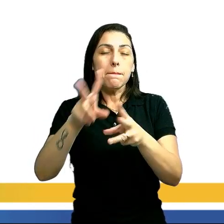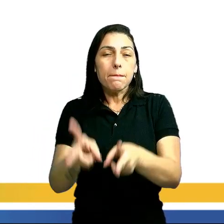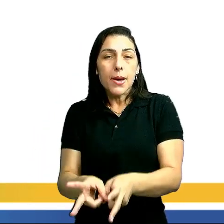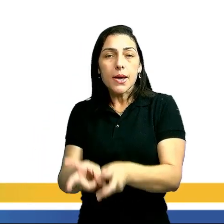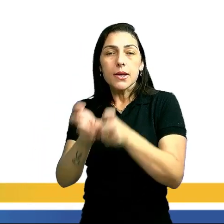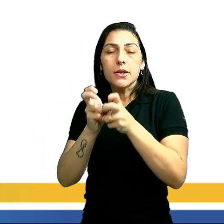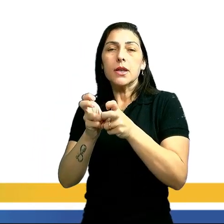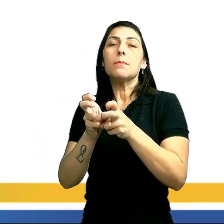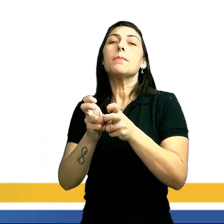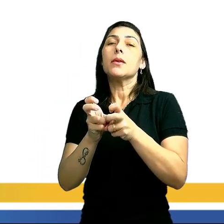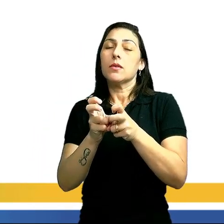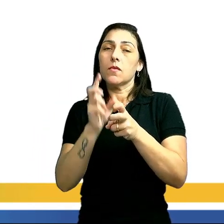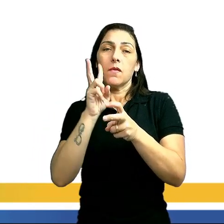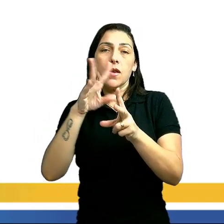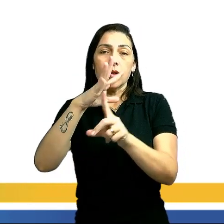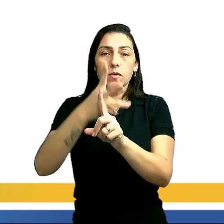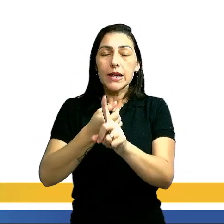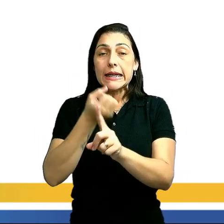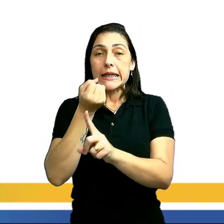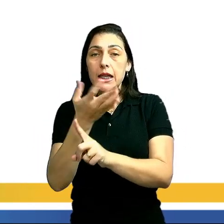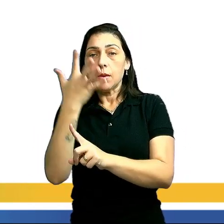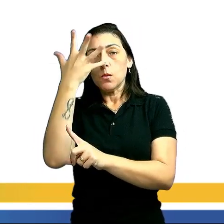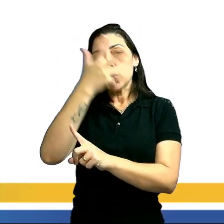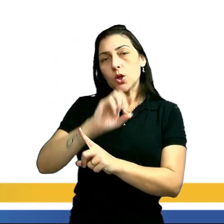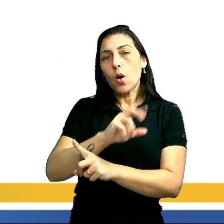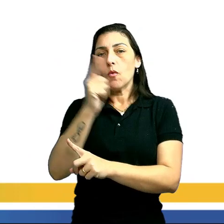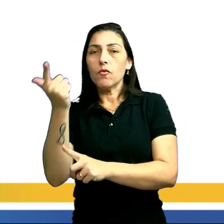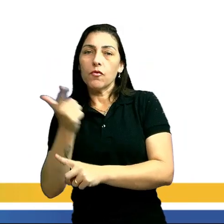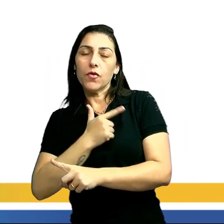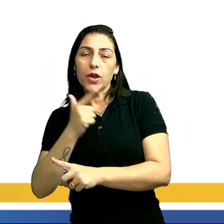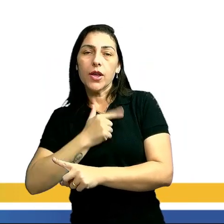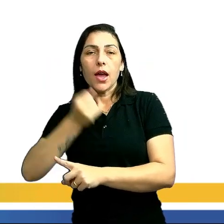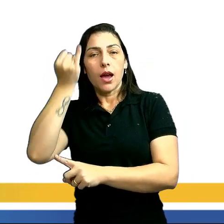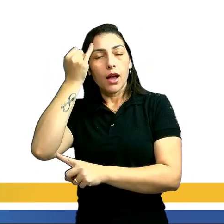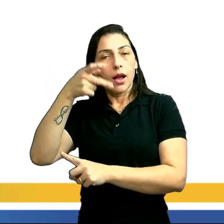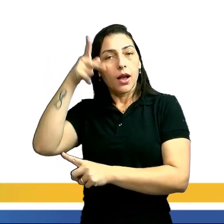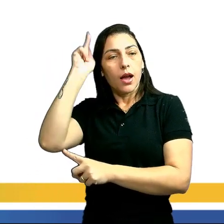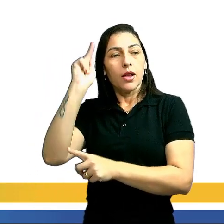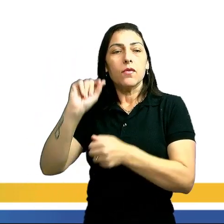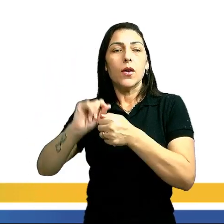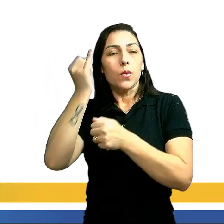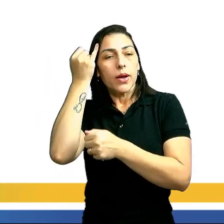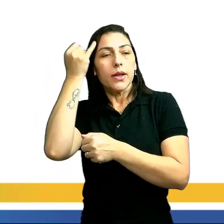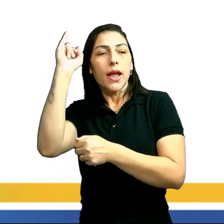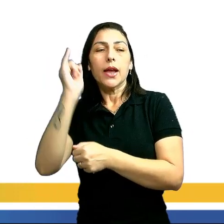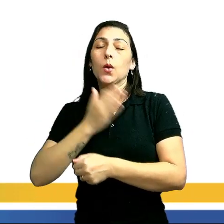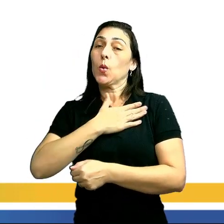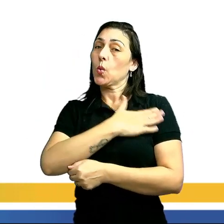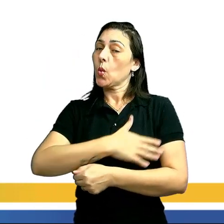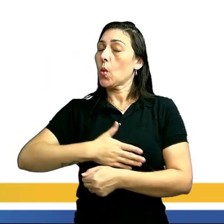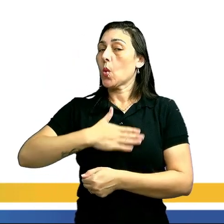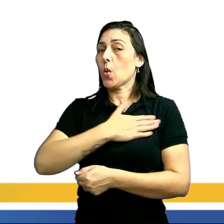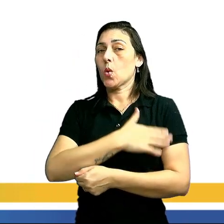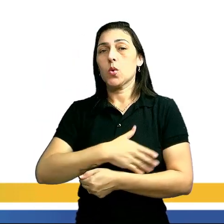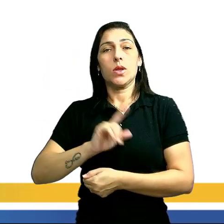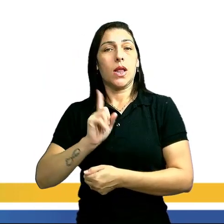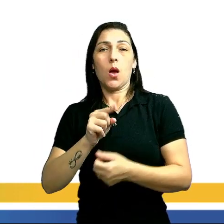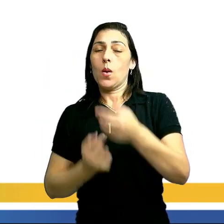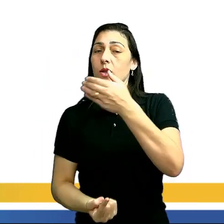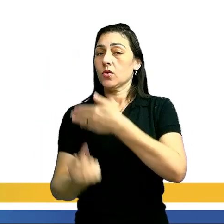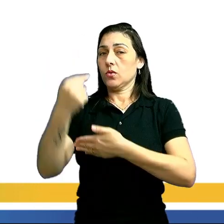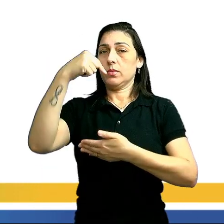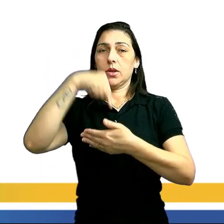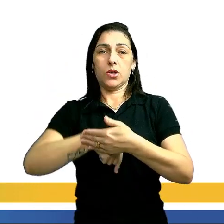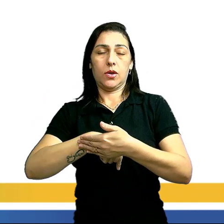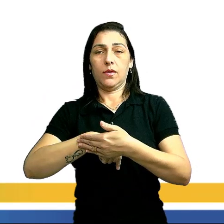e julgar essa obra de arte. Então, Kant desenvolve uma ideia de que o gosto não é tão